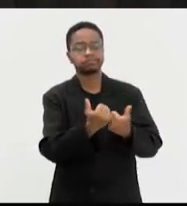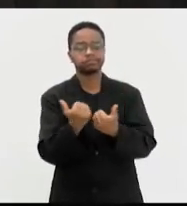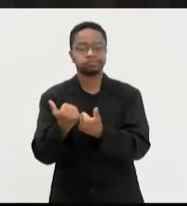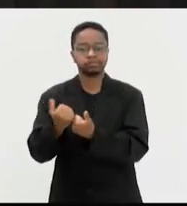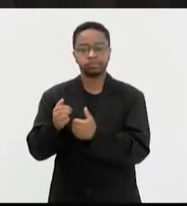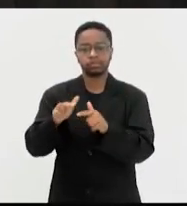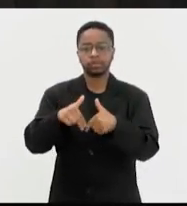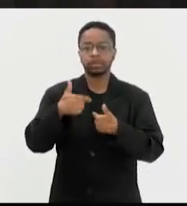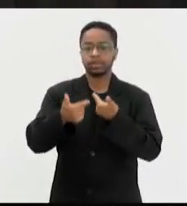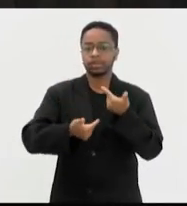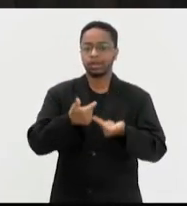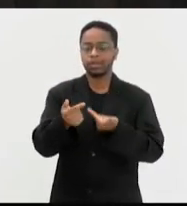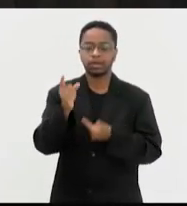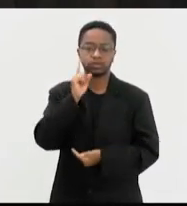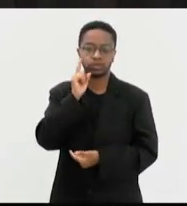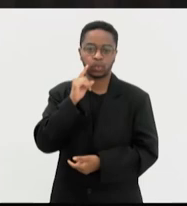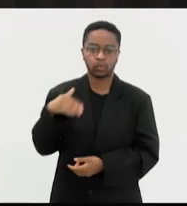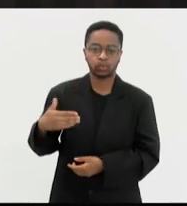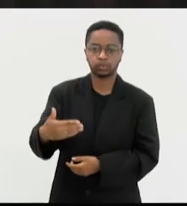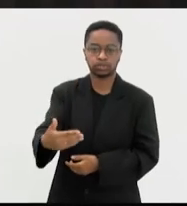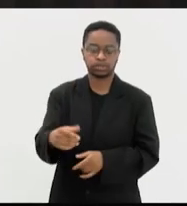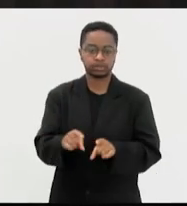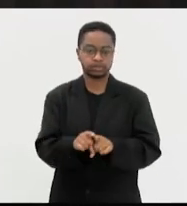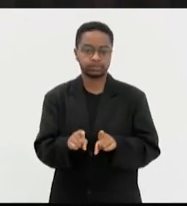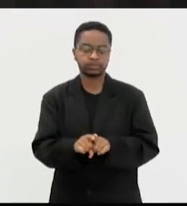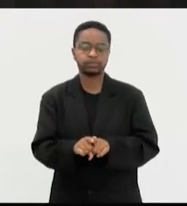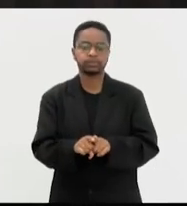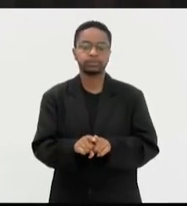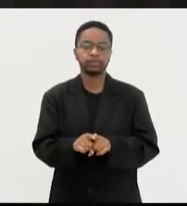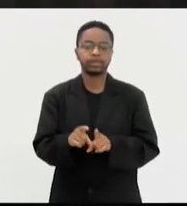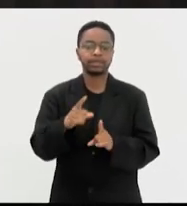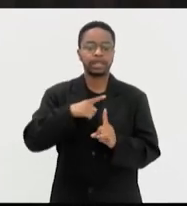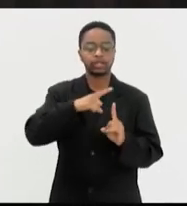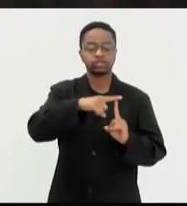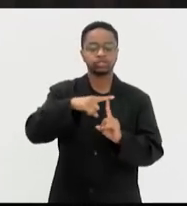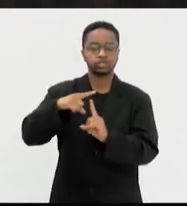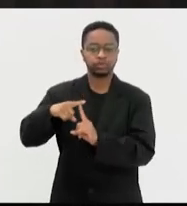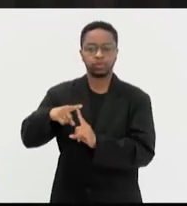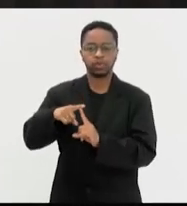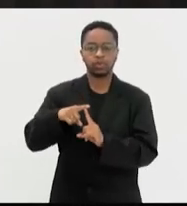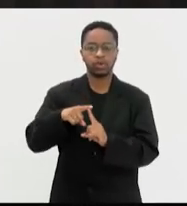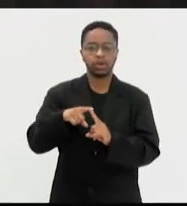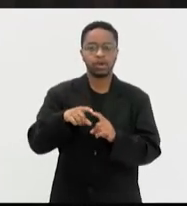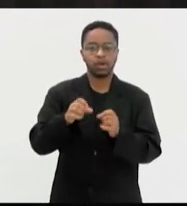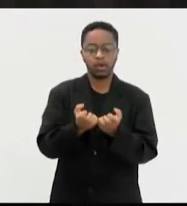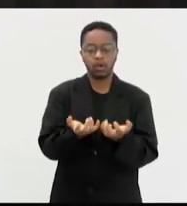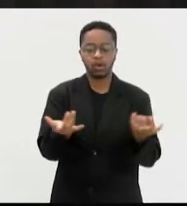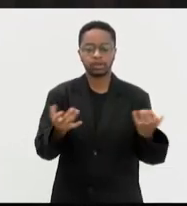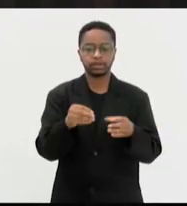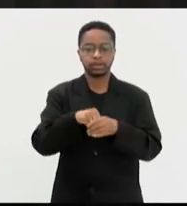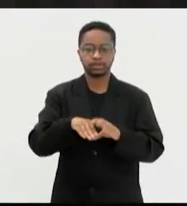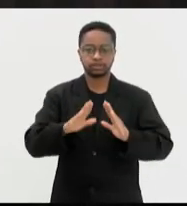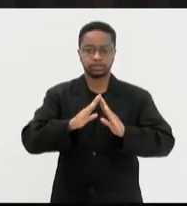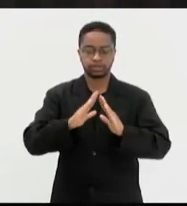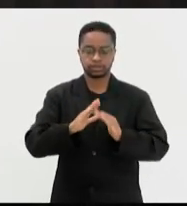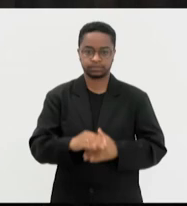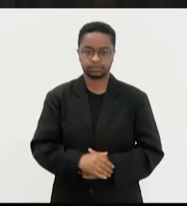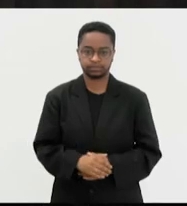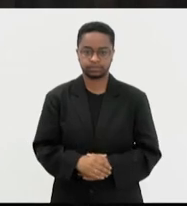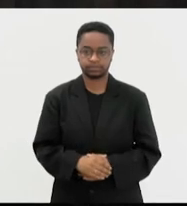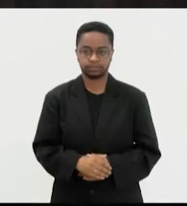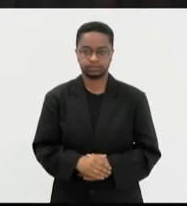desse trabalho no dia a dia fomentando esse tipo de agricultura de horta dentro dos seus próprios Quintais Então vem aqui a